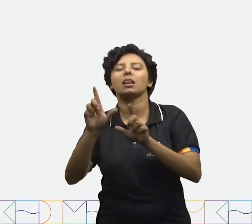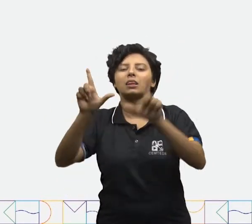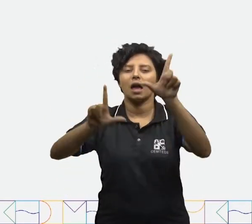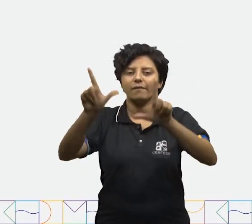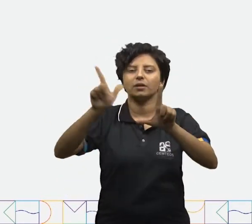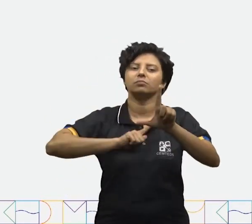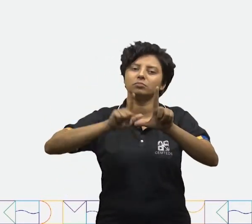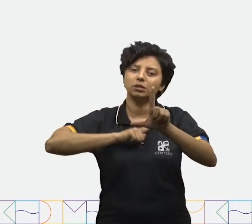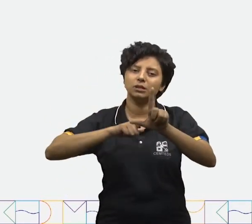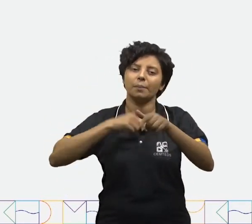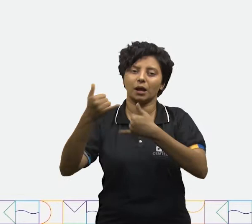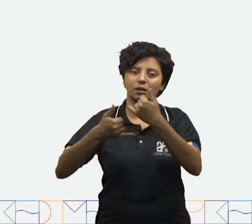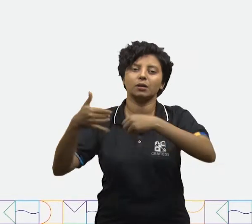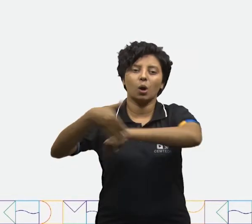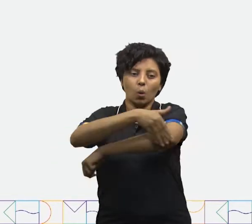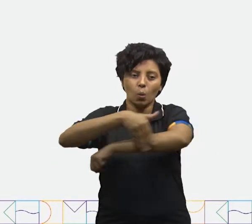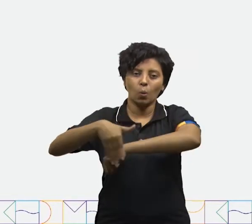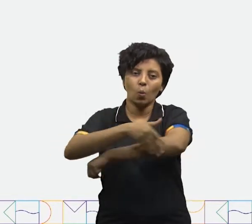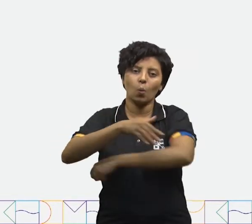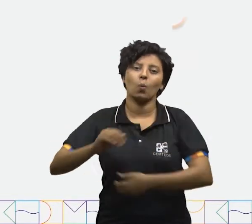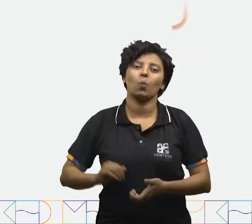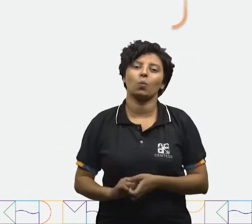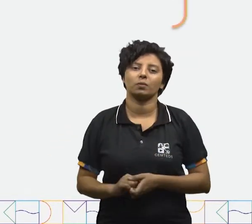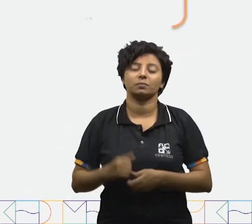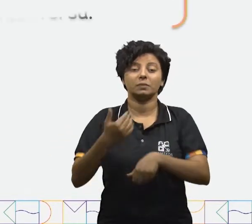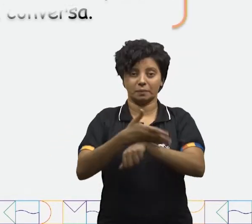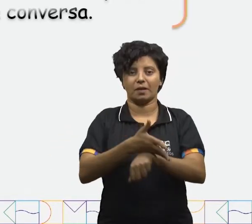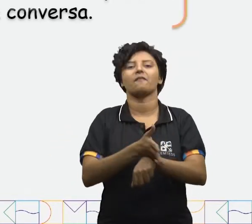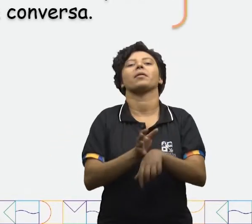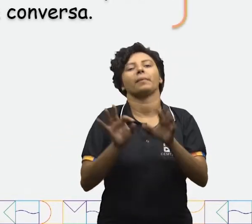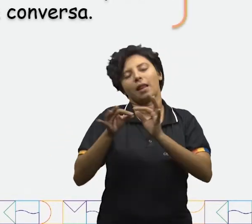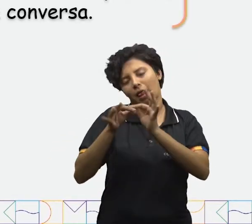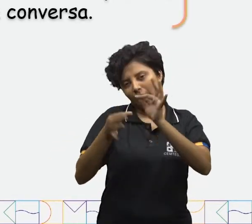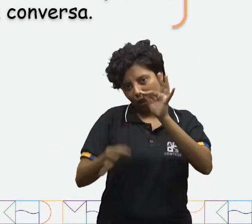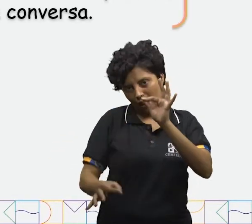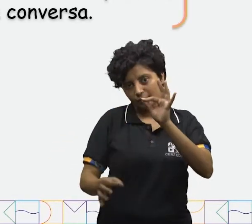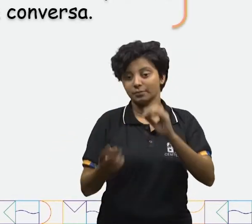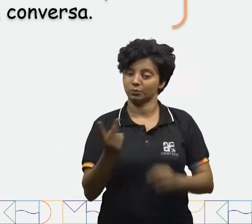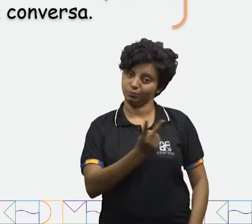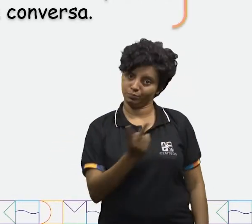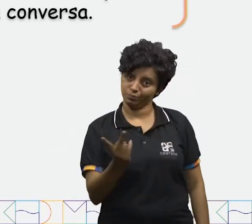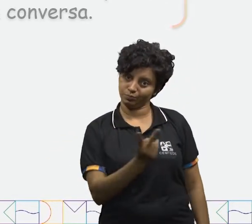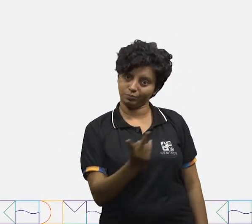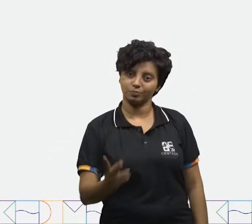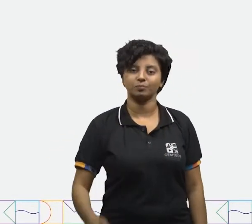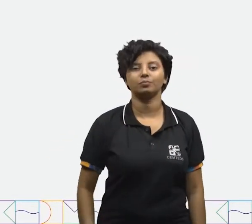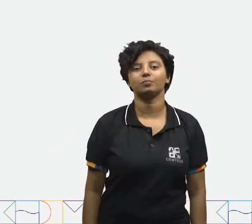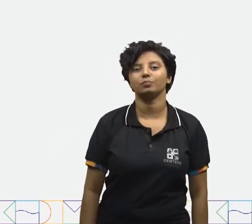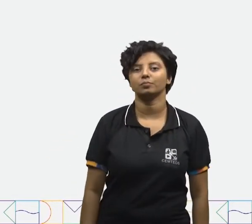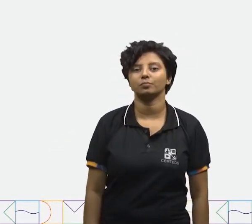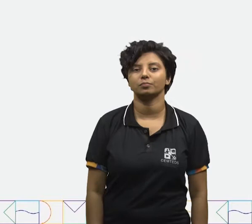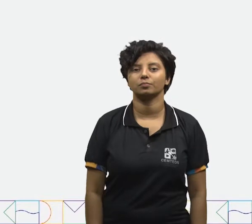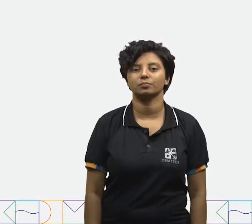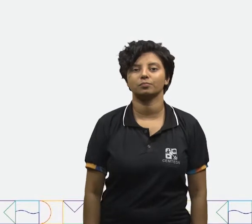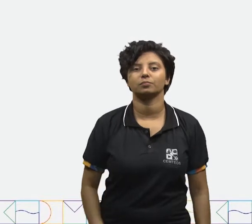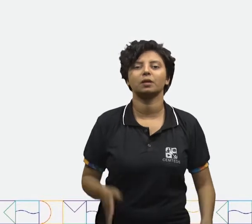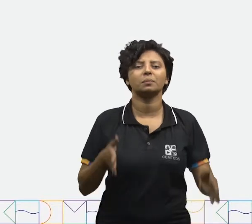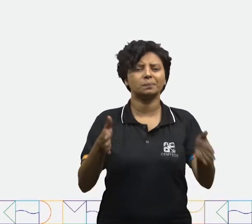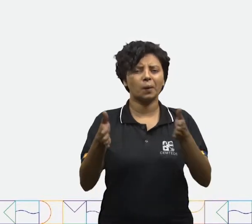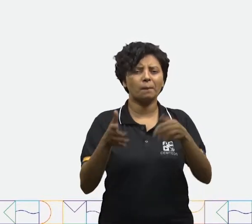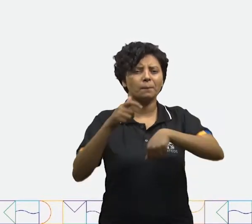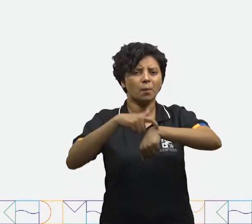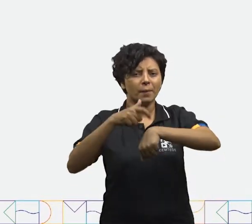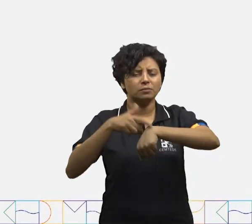as brincadeiras nas ruas. O tempo de fala foi grande para nós duas. Os turnos de fala